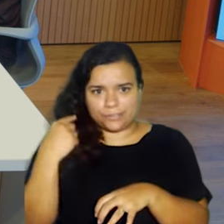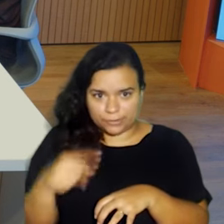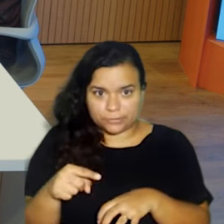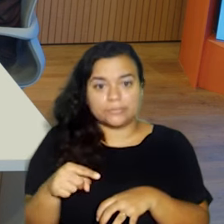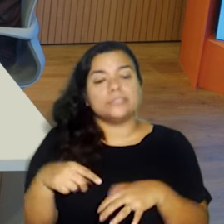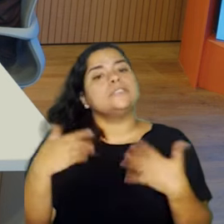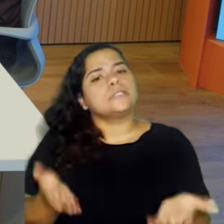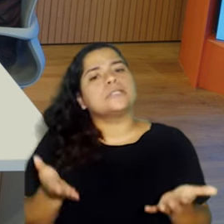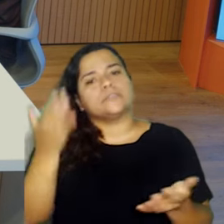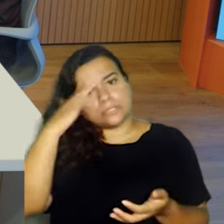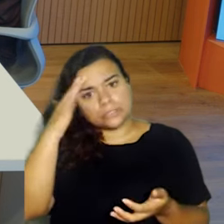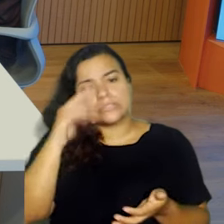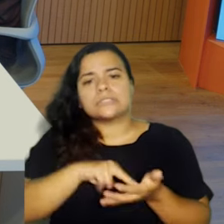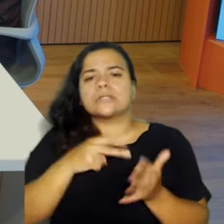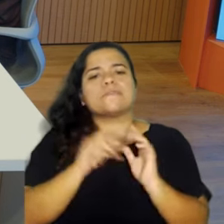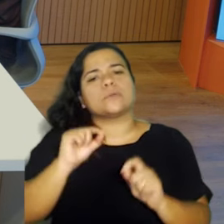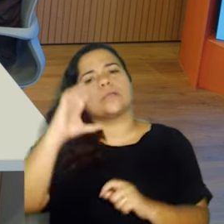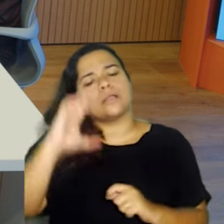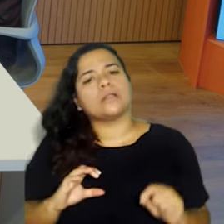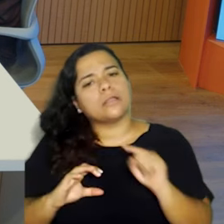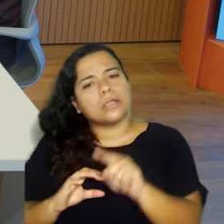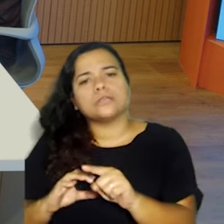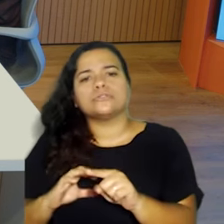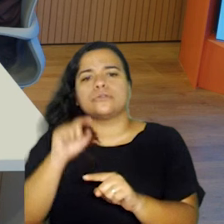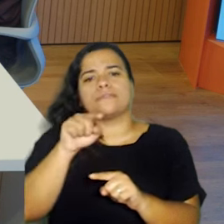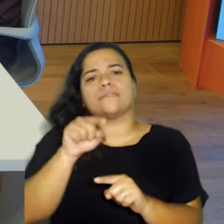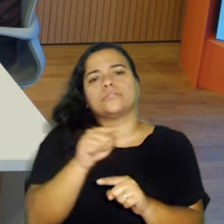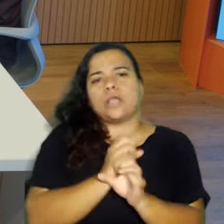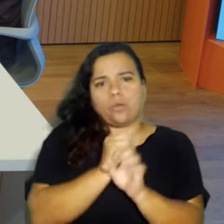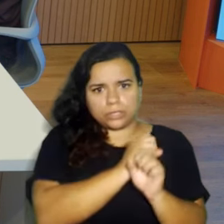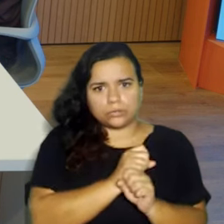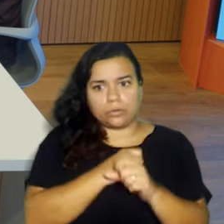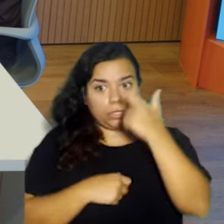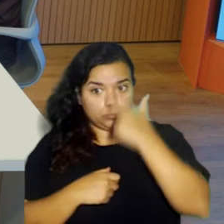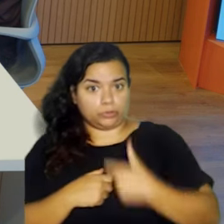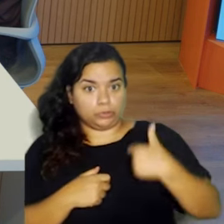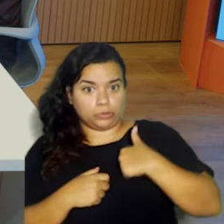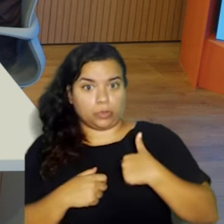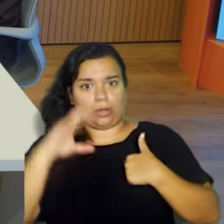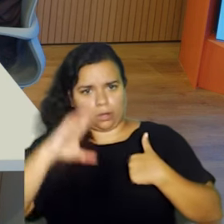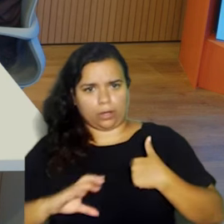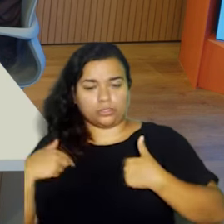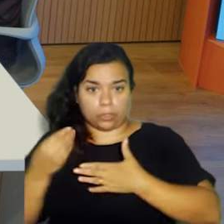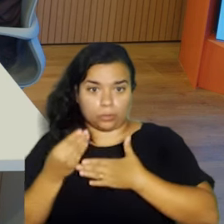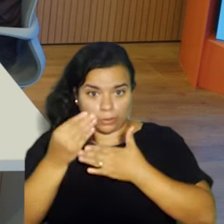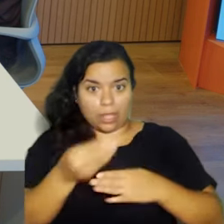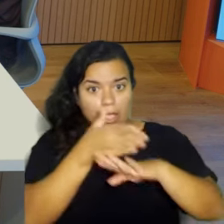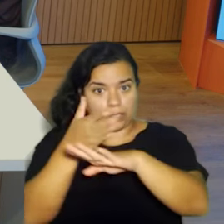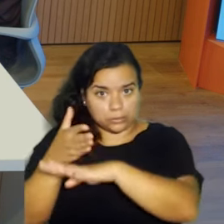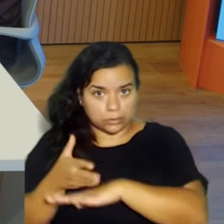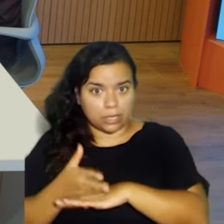significa que o cliente por exemplo você é o contador e eu sou cliente eu tenho que te dar o acesso ao